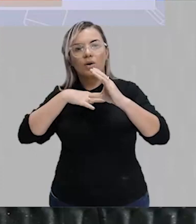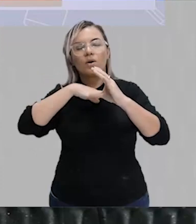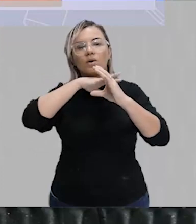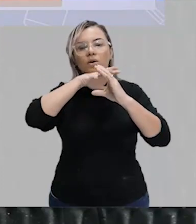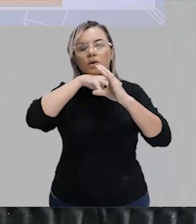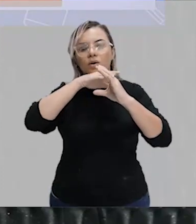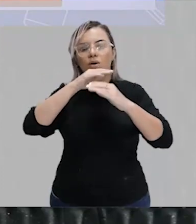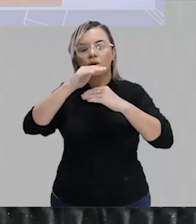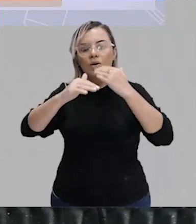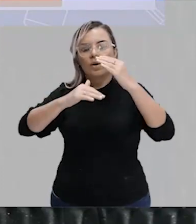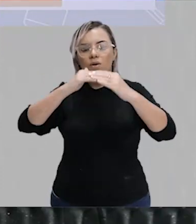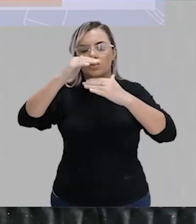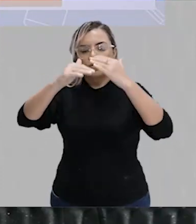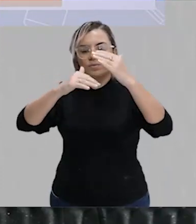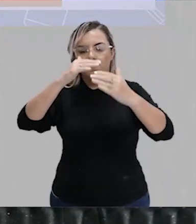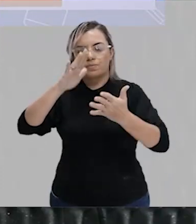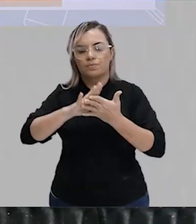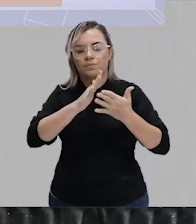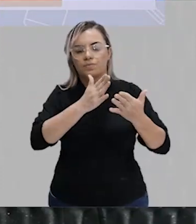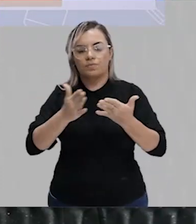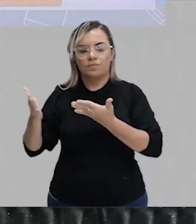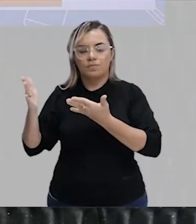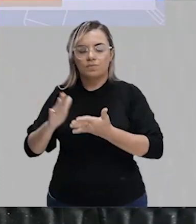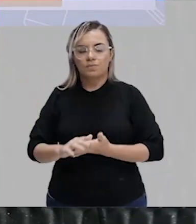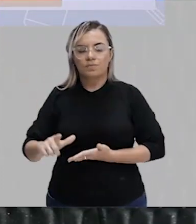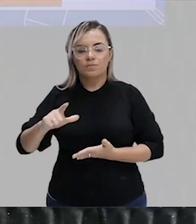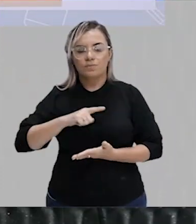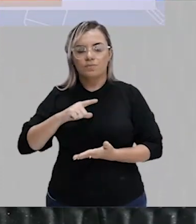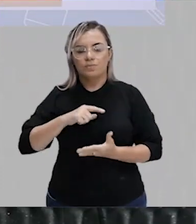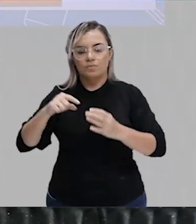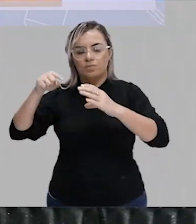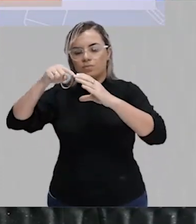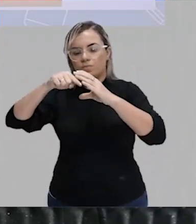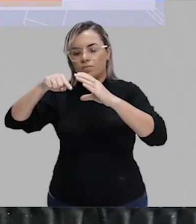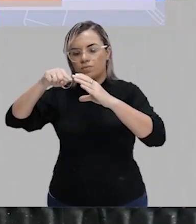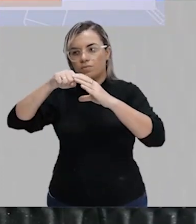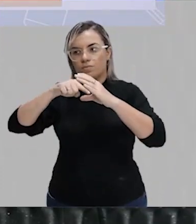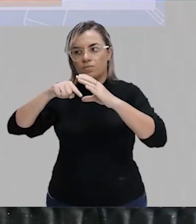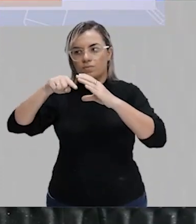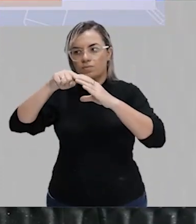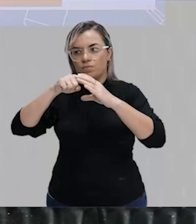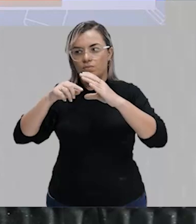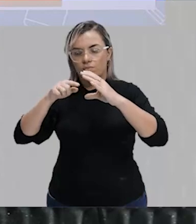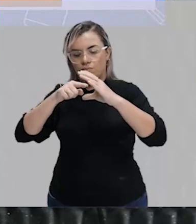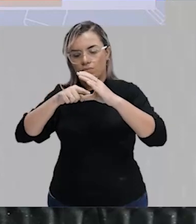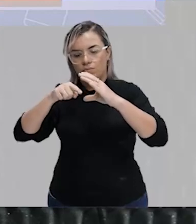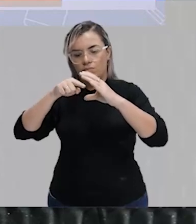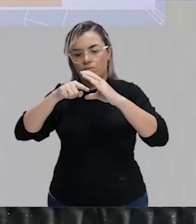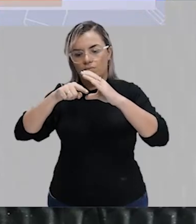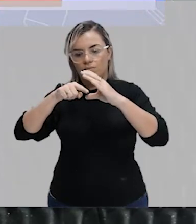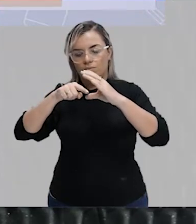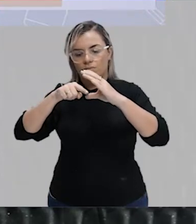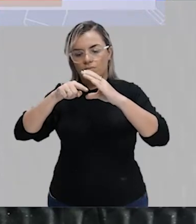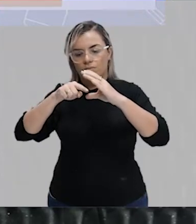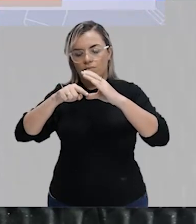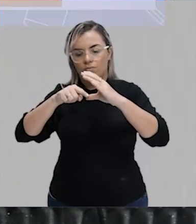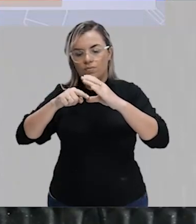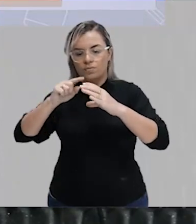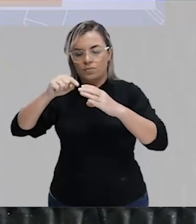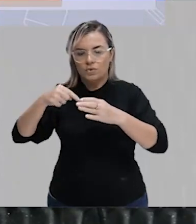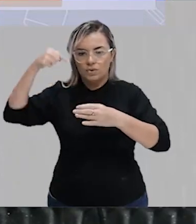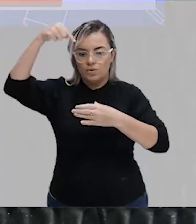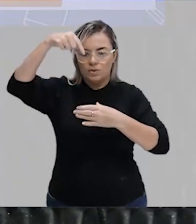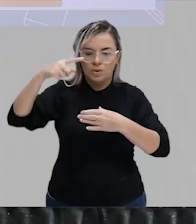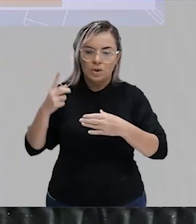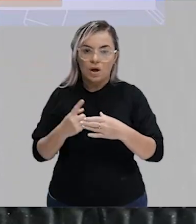se desenvolver. Na parte que tem vitelo acumulado, que é a parte de baixo, ó, que é o ovo visto de cima, tá? Essa aqui é